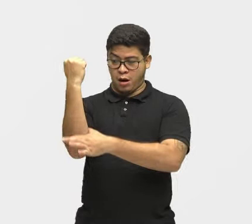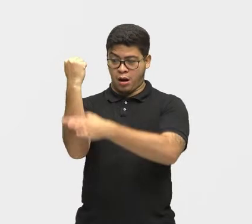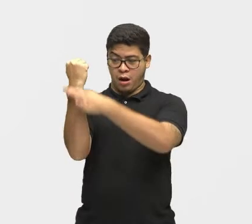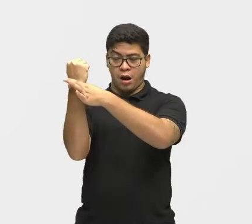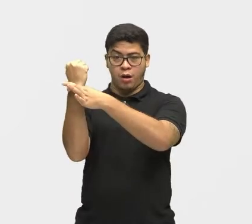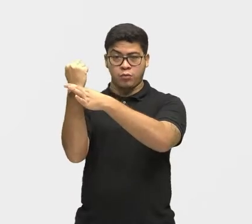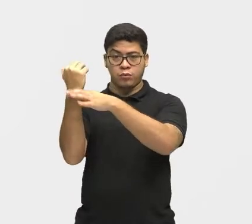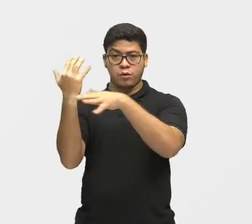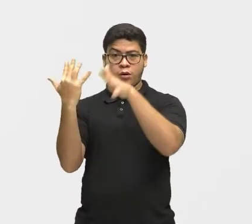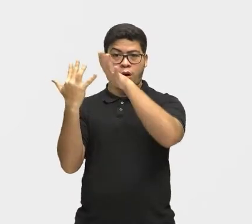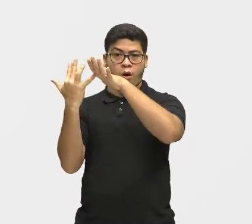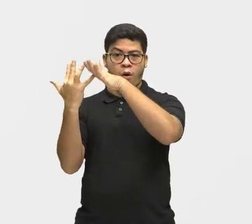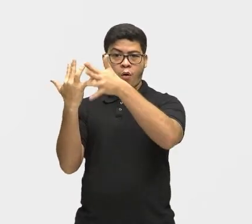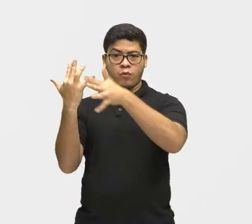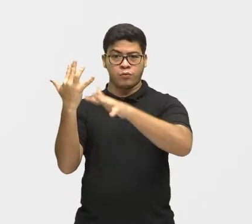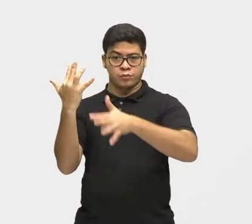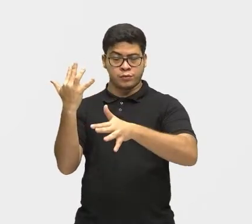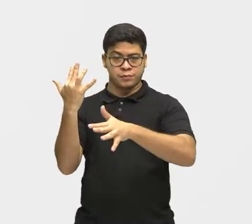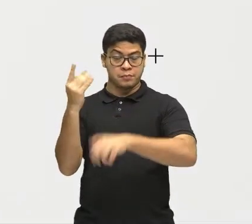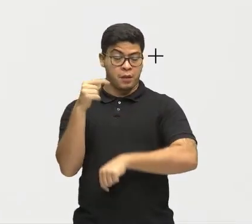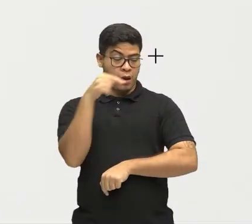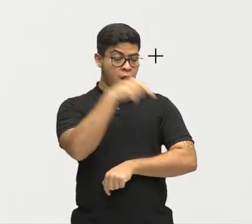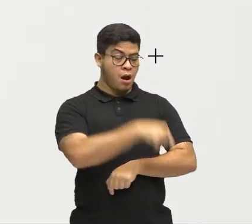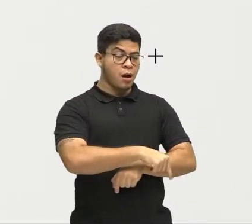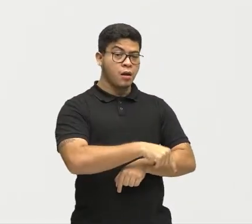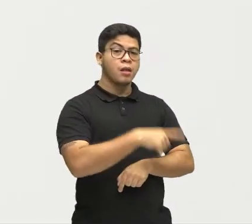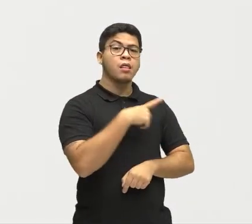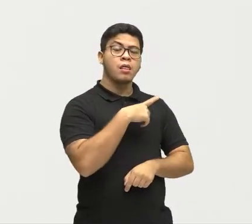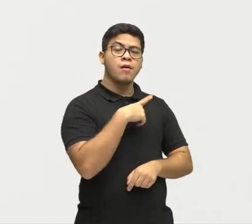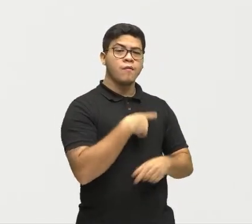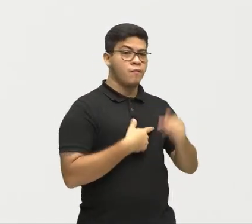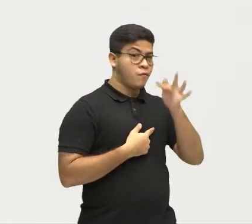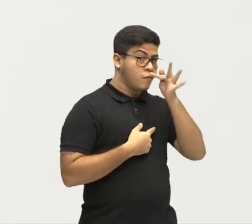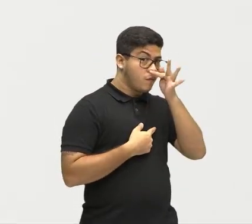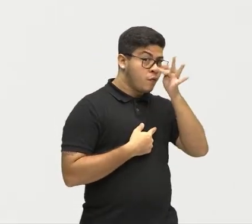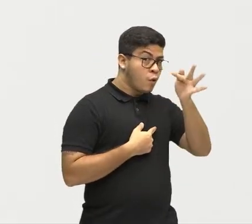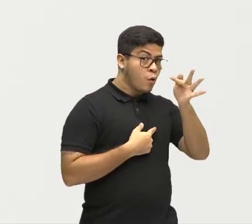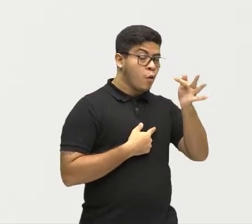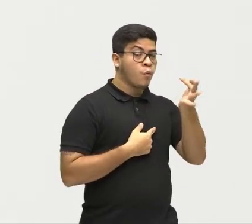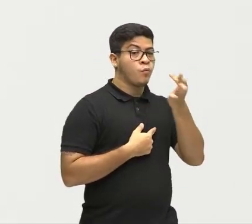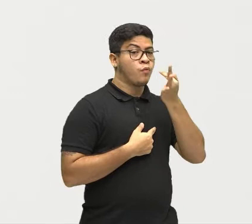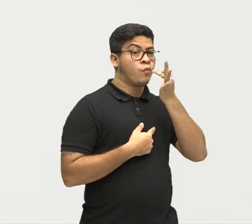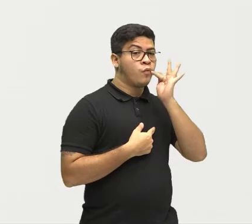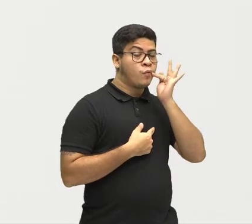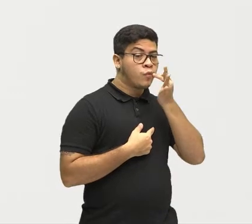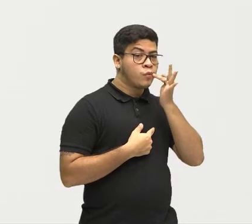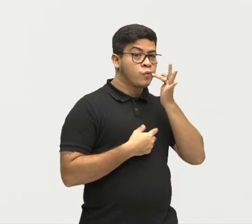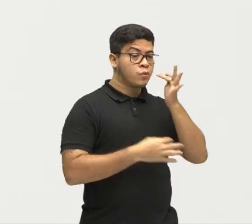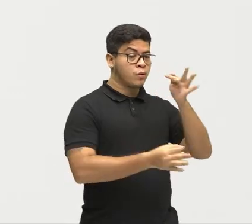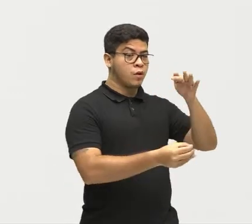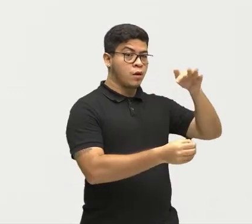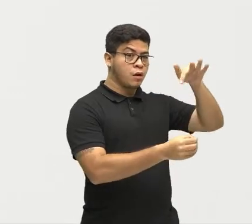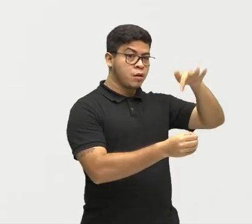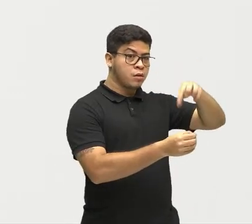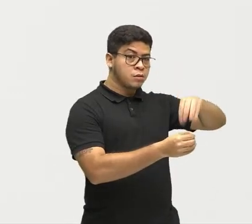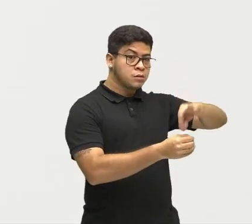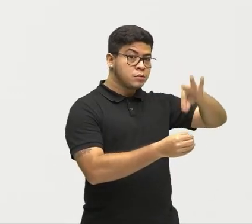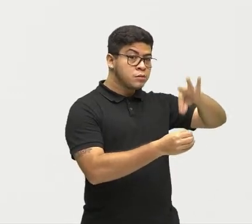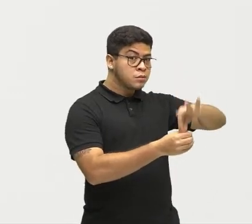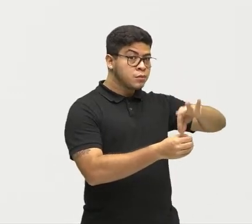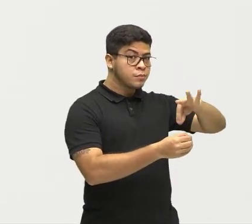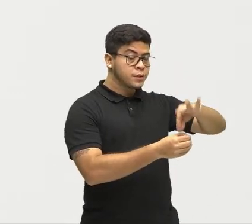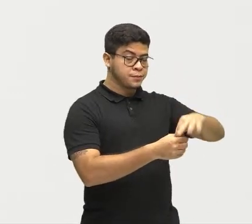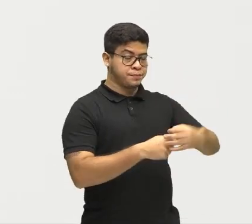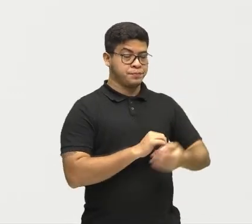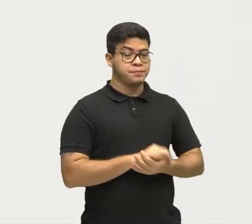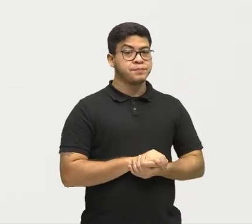desenha aí uma angiosperma e a gente tem aqui, folha, raiz e caule